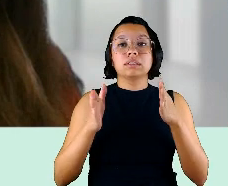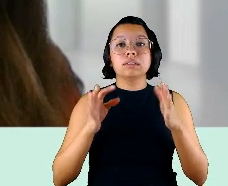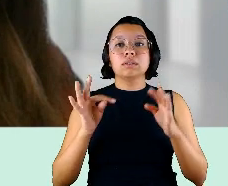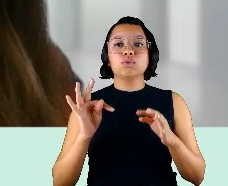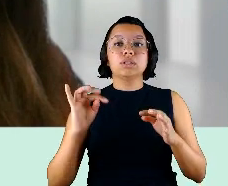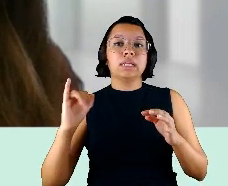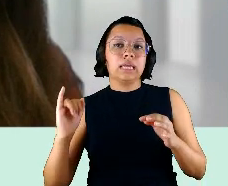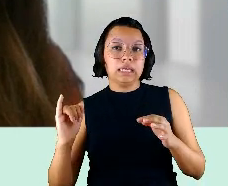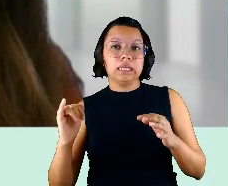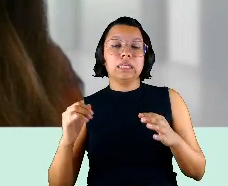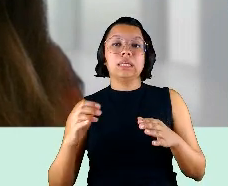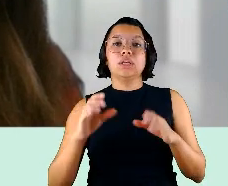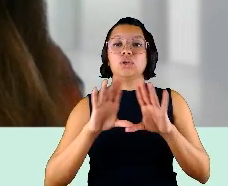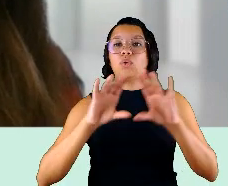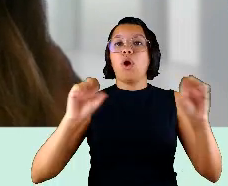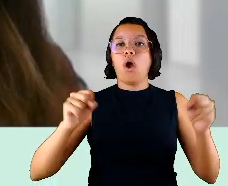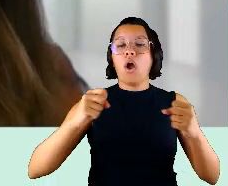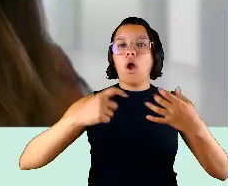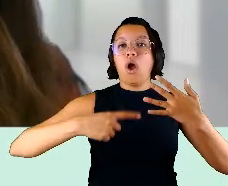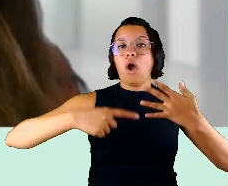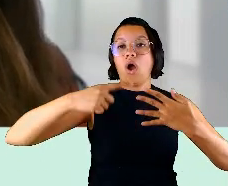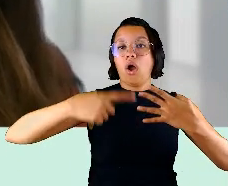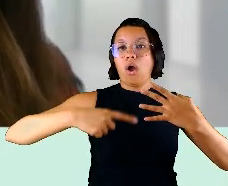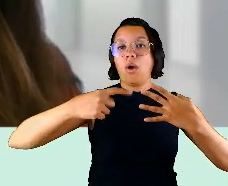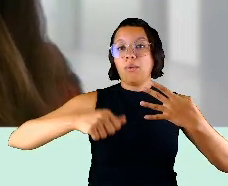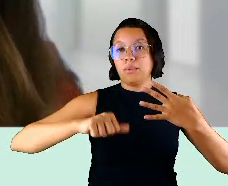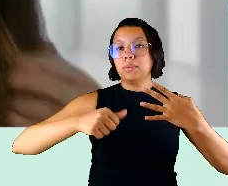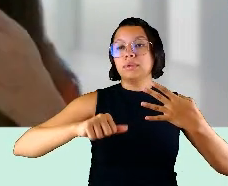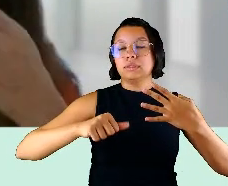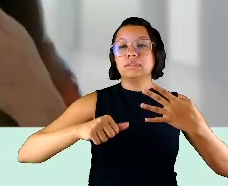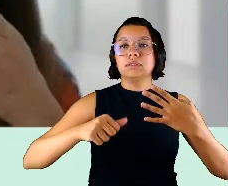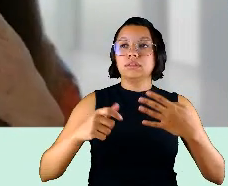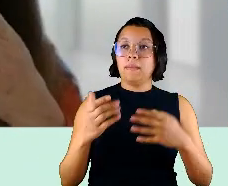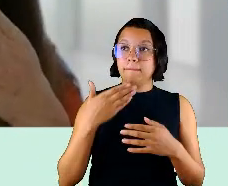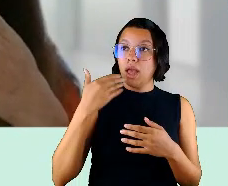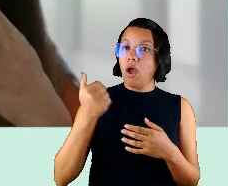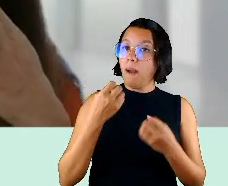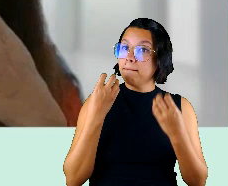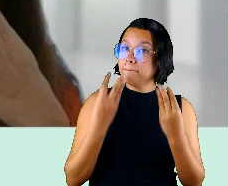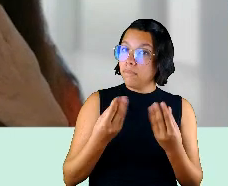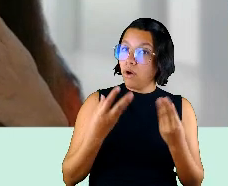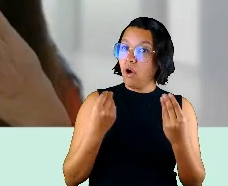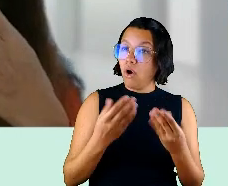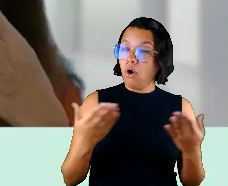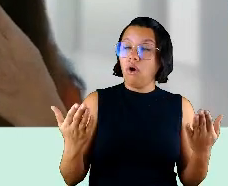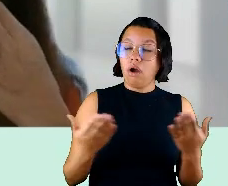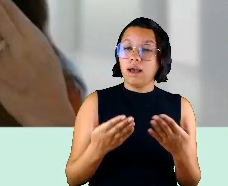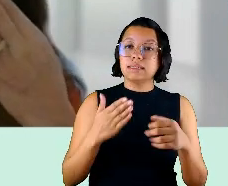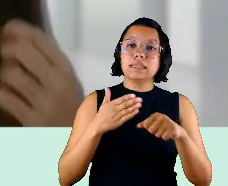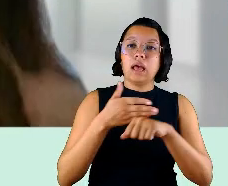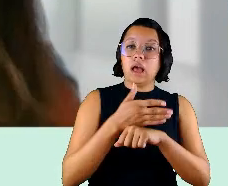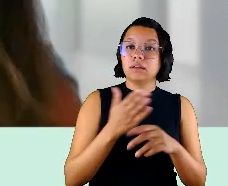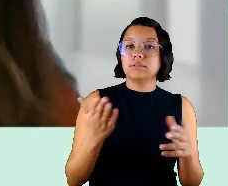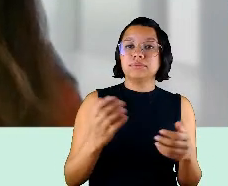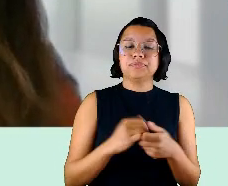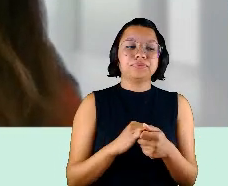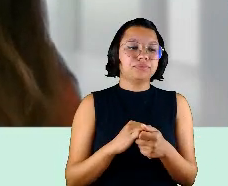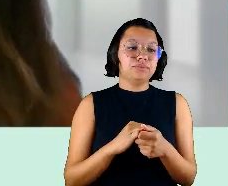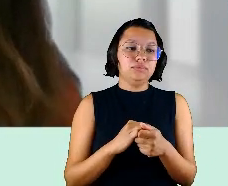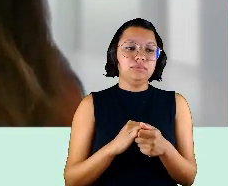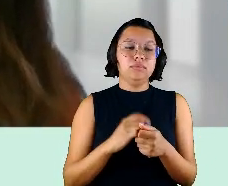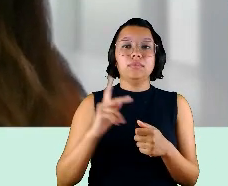do tribunal e da primeira instância tem progredido muito nisso, tem melhorado muito esses acessos, e